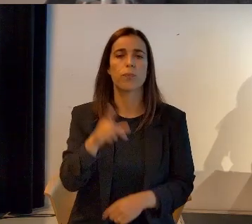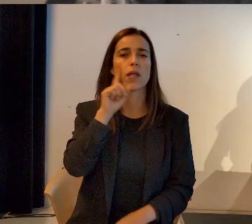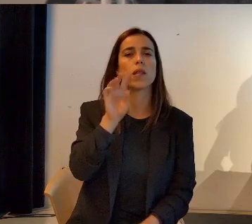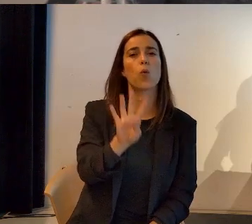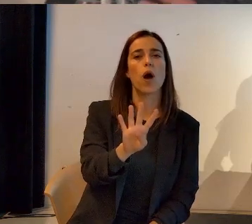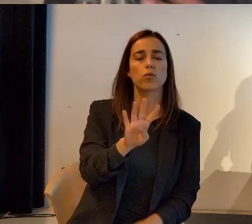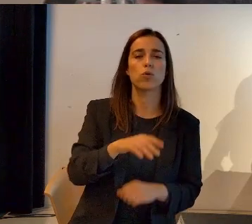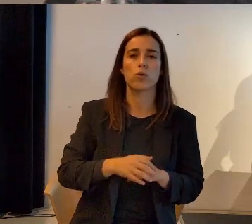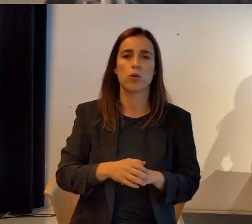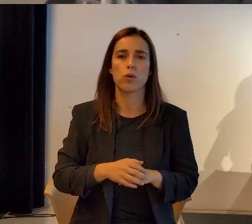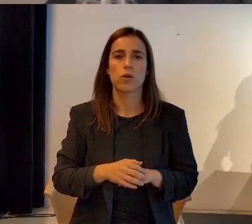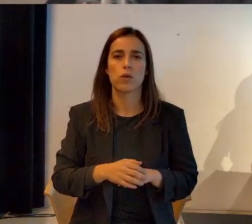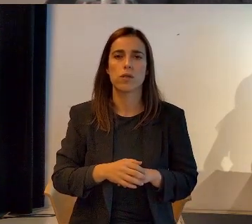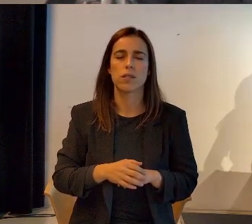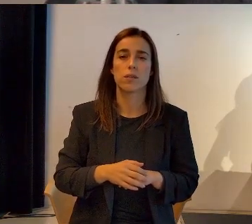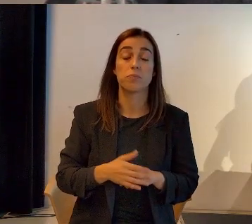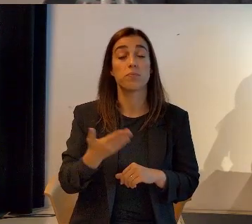4,